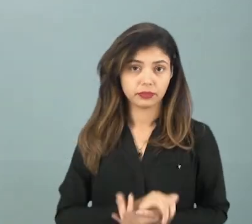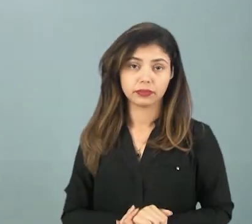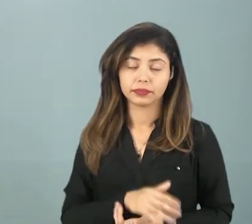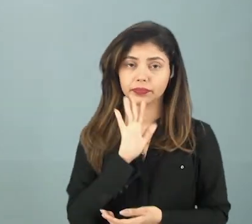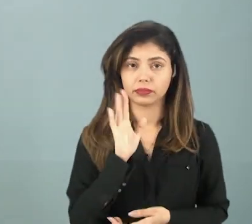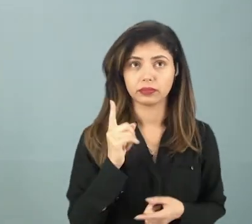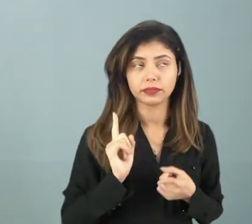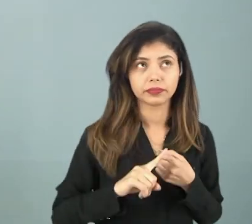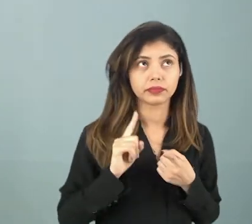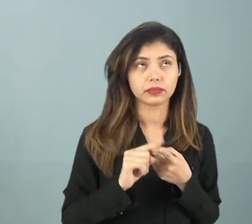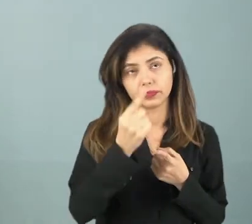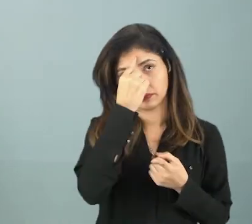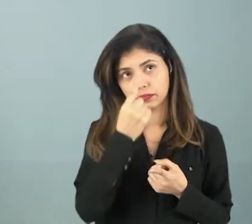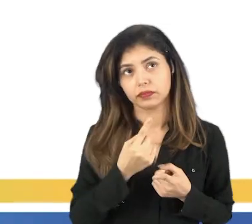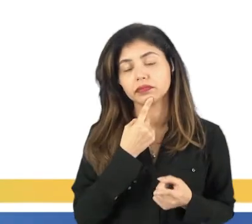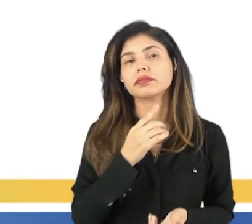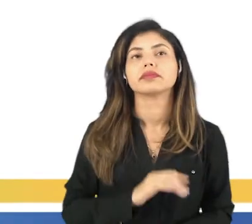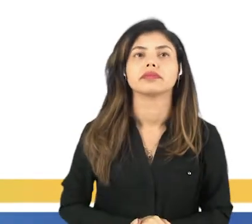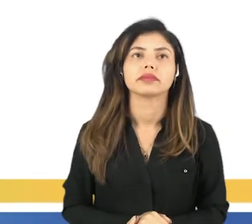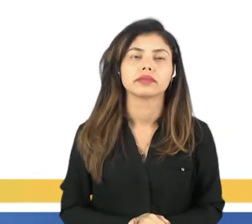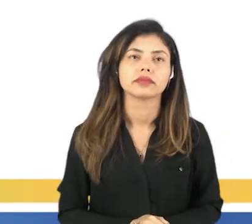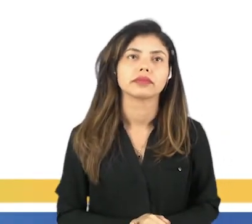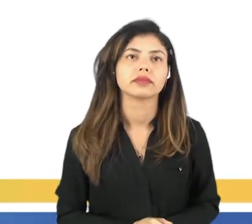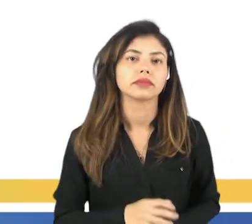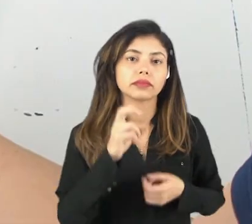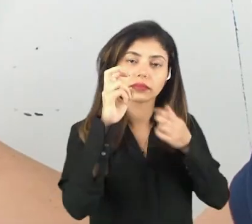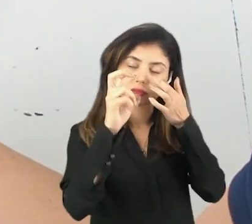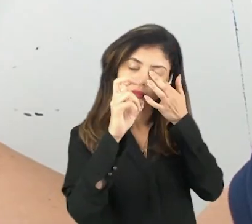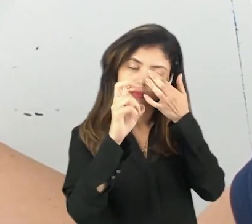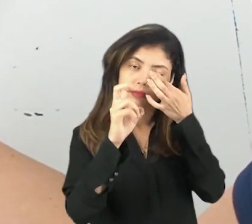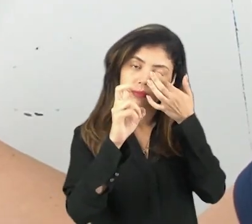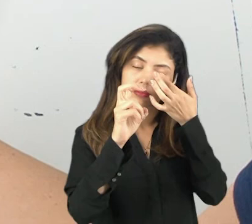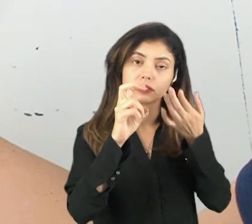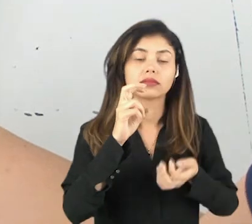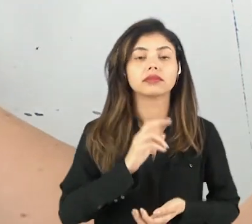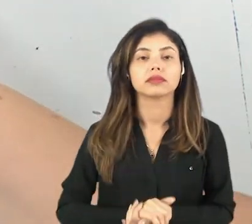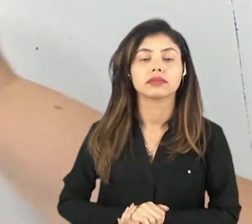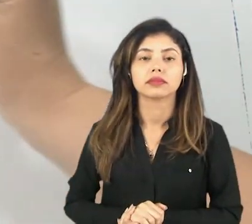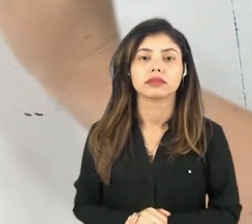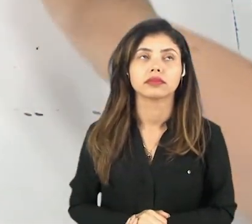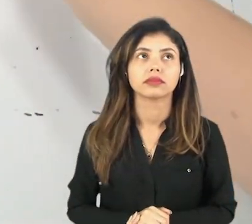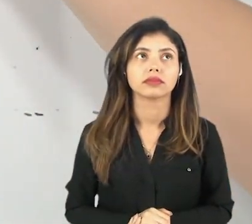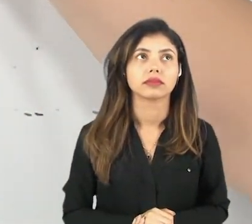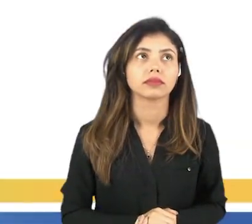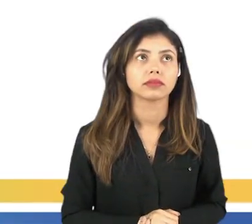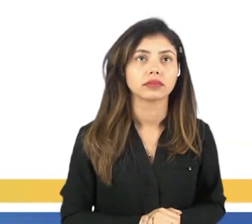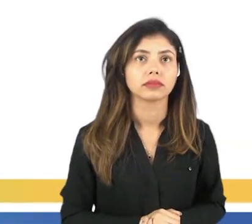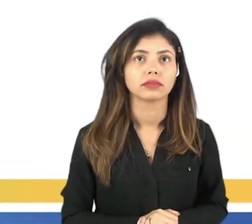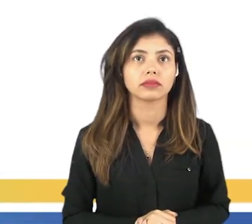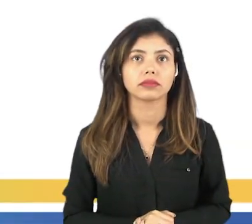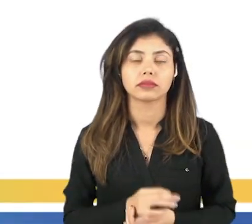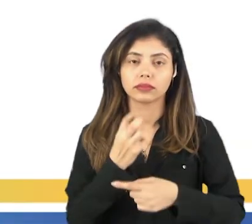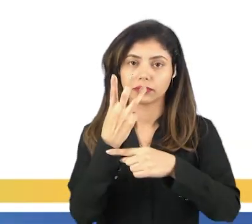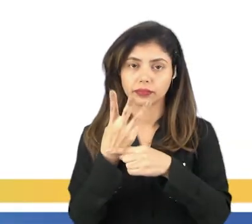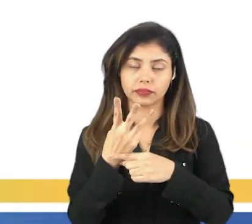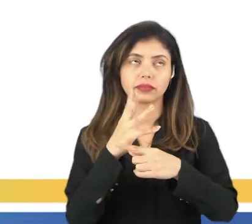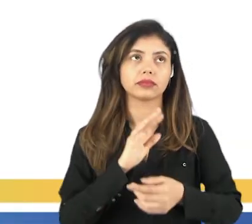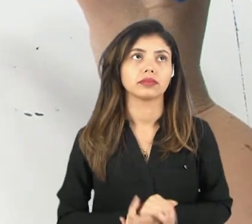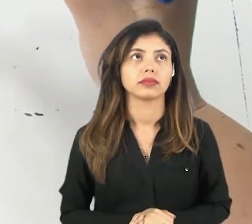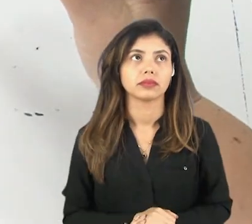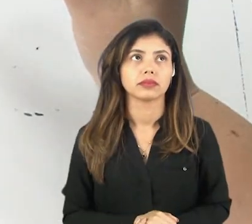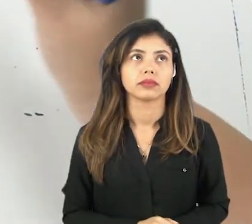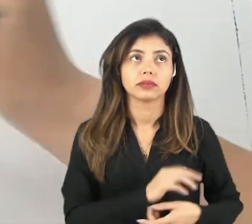Na primeira imagem, eu tenho 5 oitavos, certinho? Na segunda, eu tenho